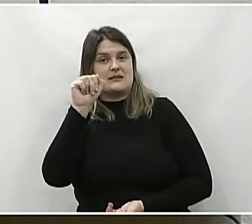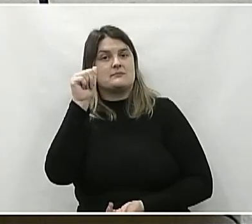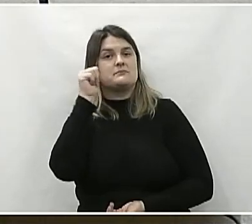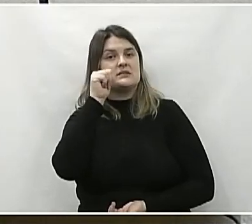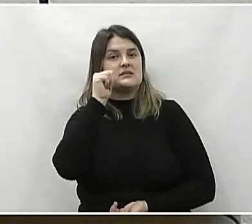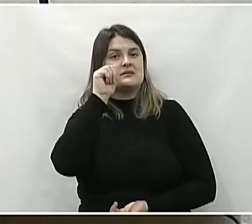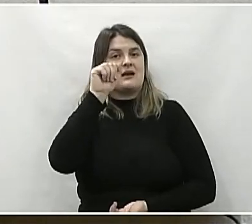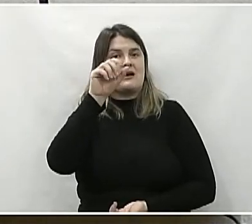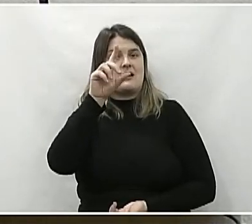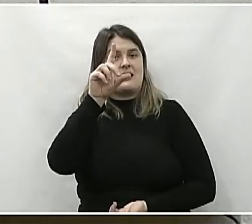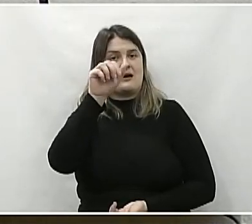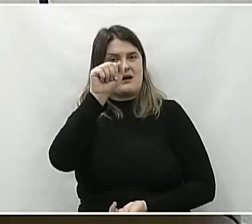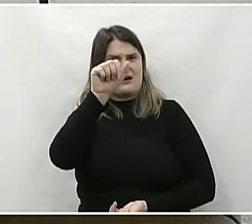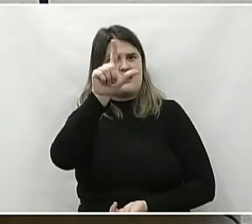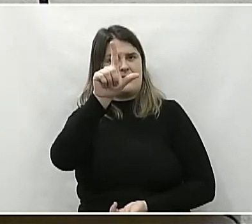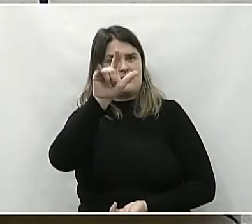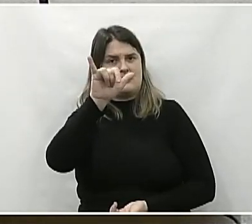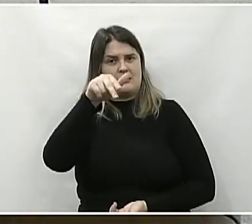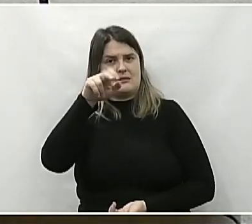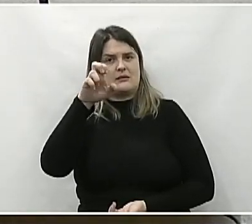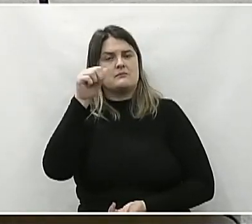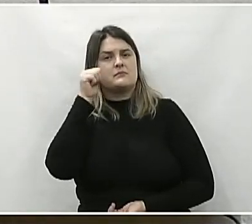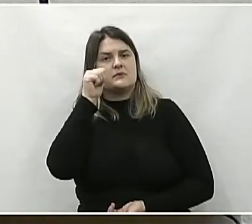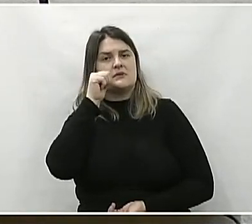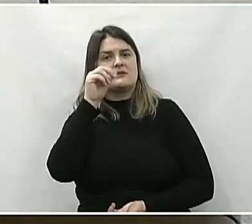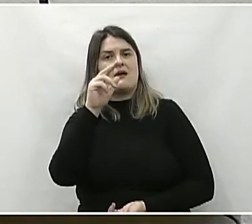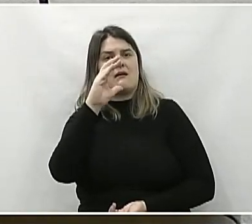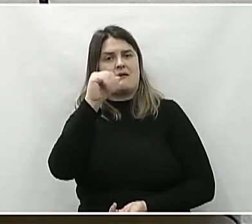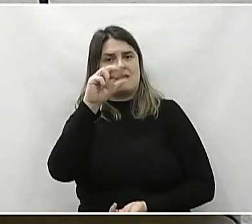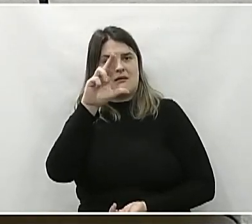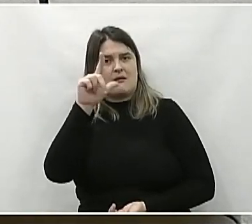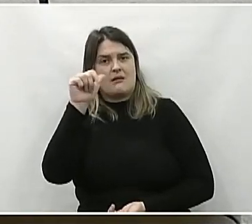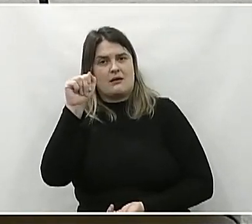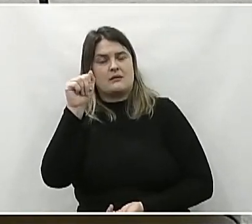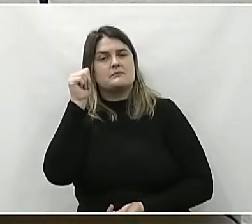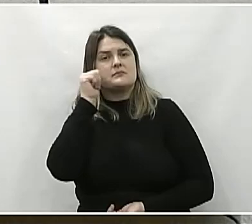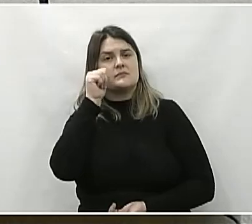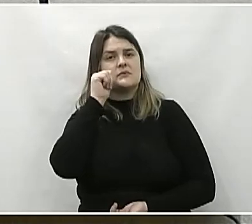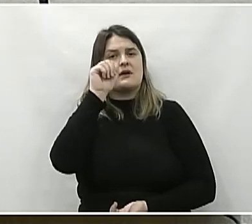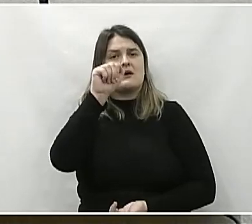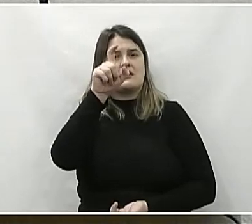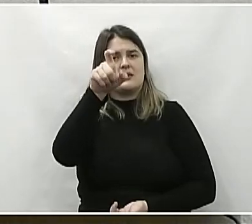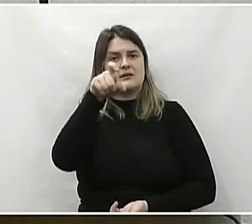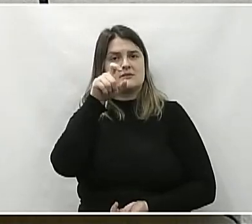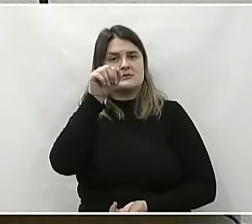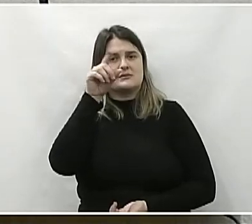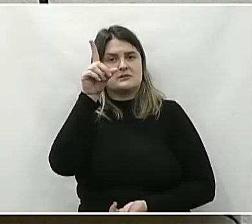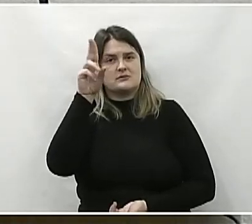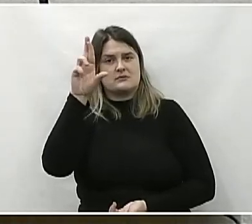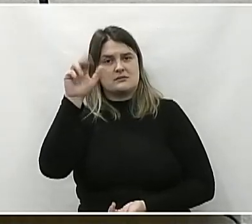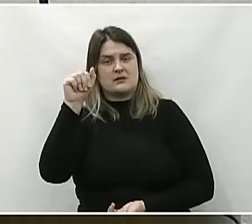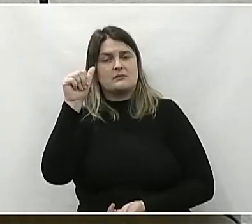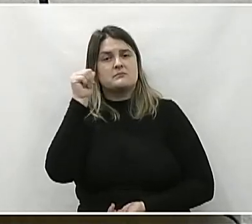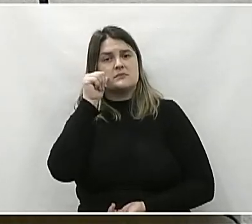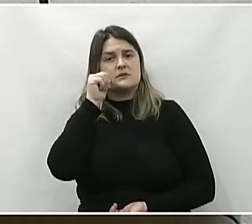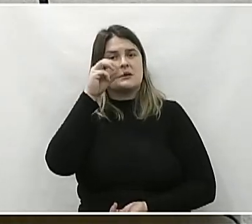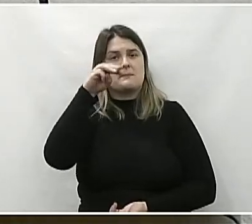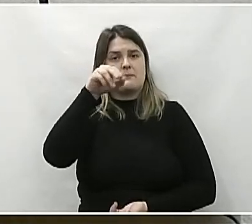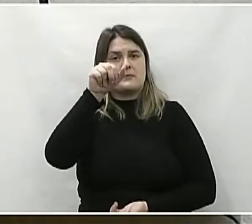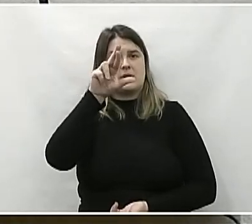darine da Carla da Alexsandra e da Maristela eu